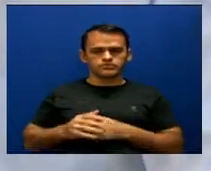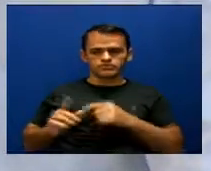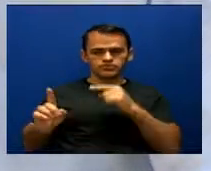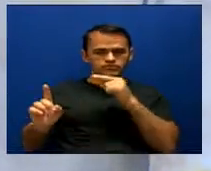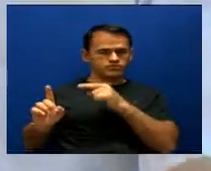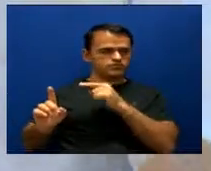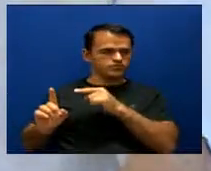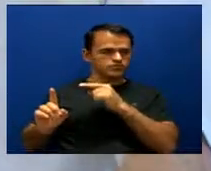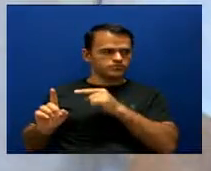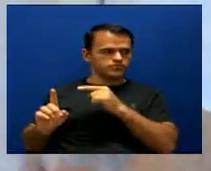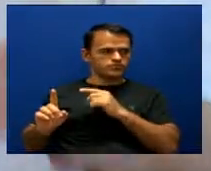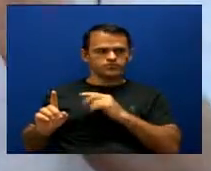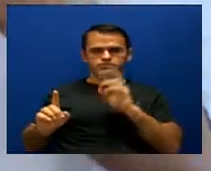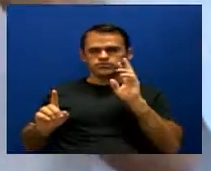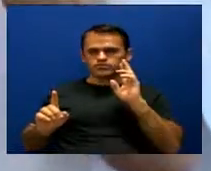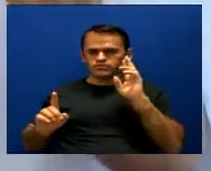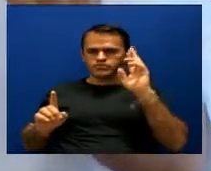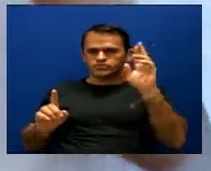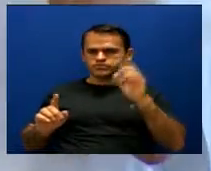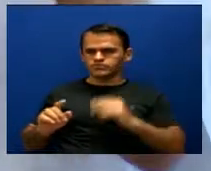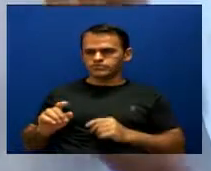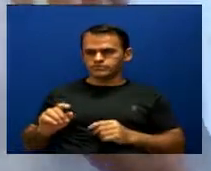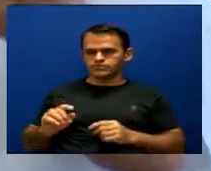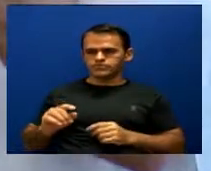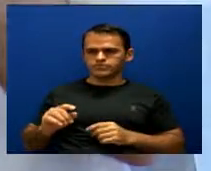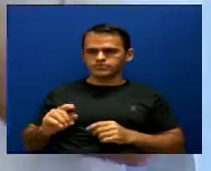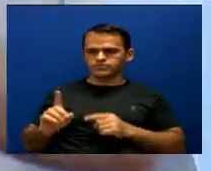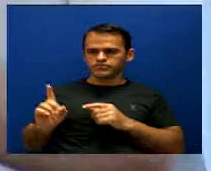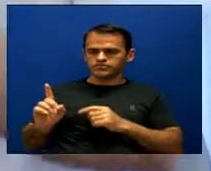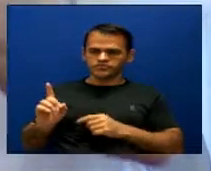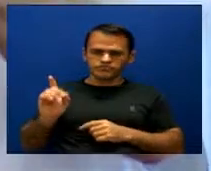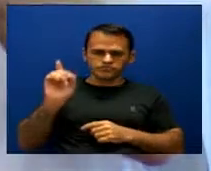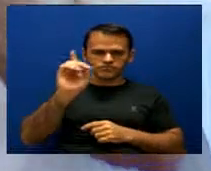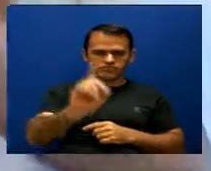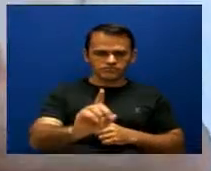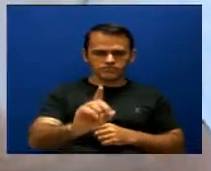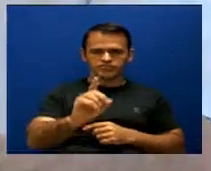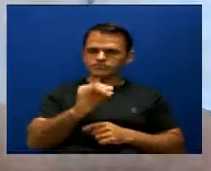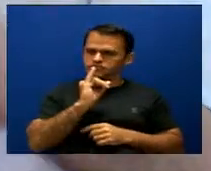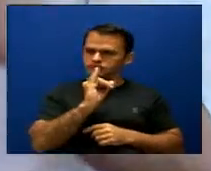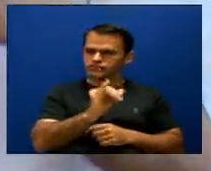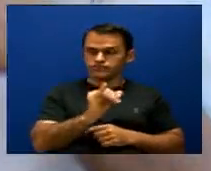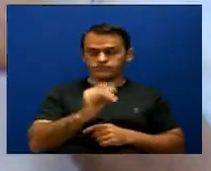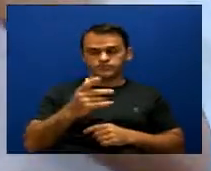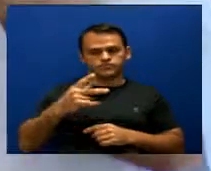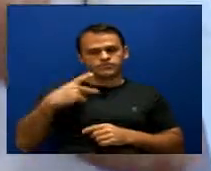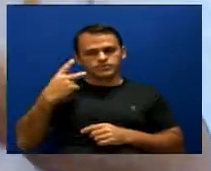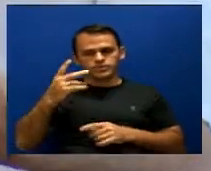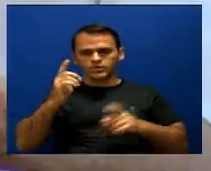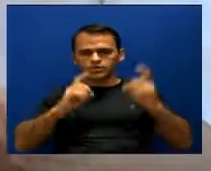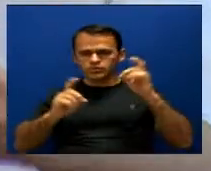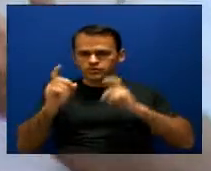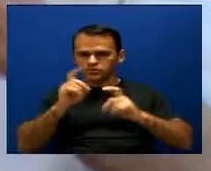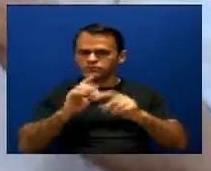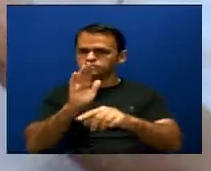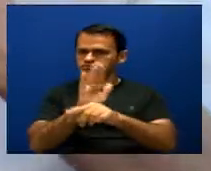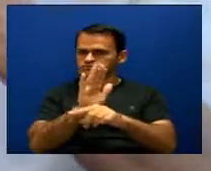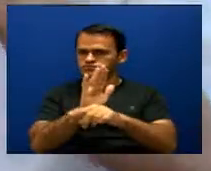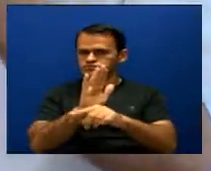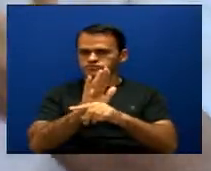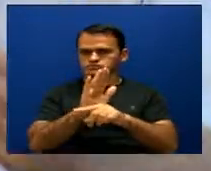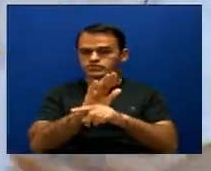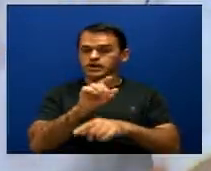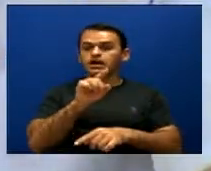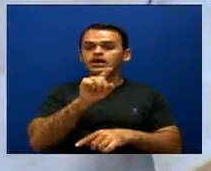né, e falar, olha, o vereador tal está preocupado, estamos acompanhando, dar esse feedback, a